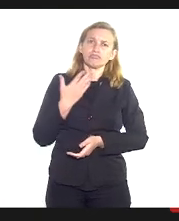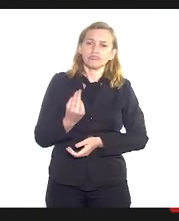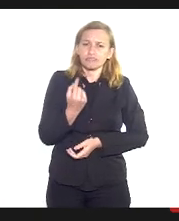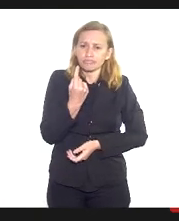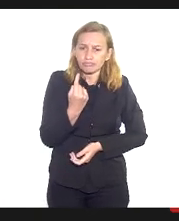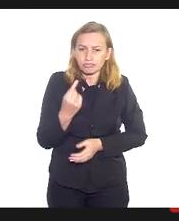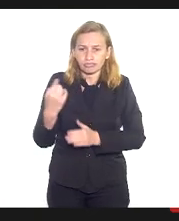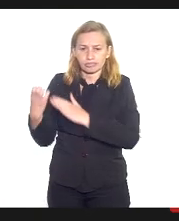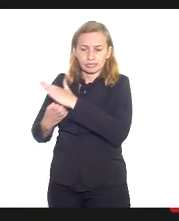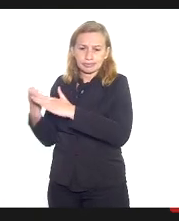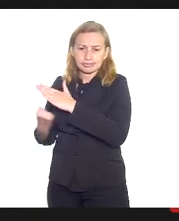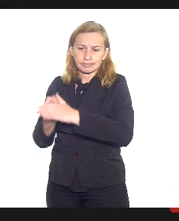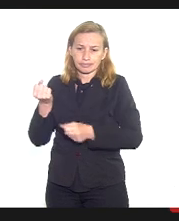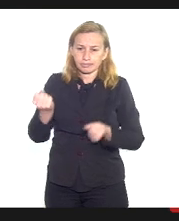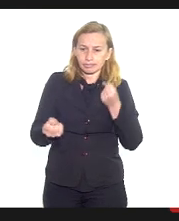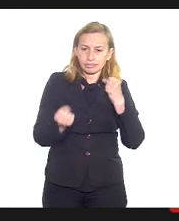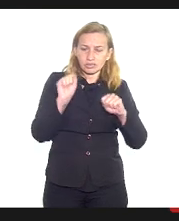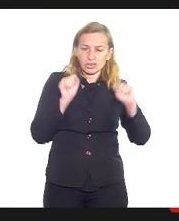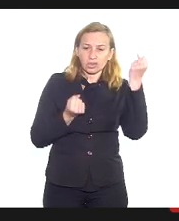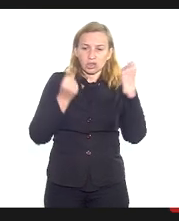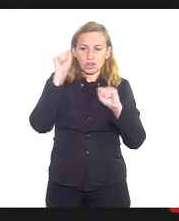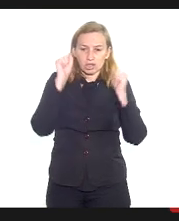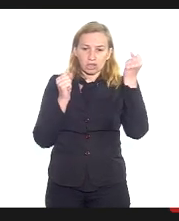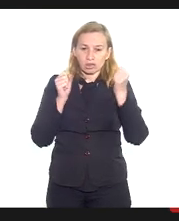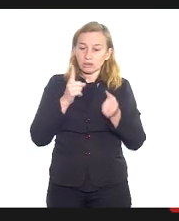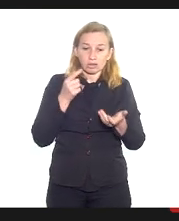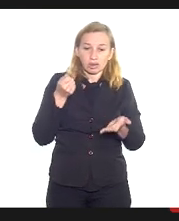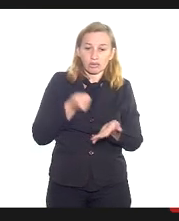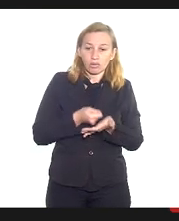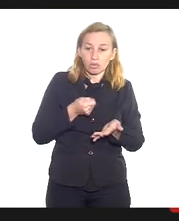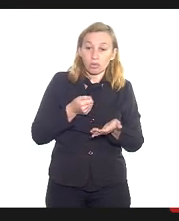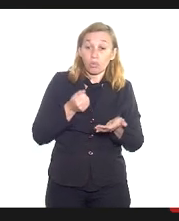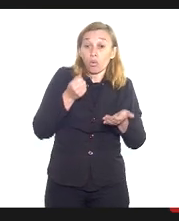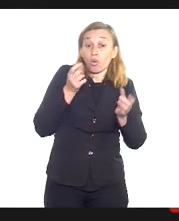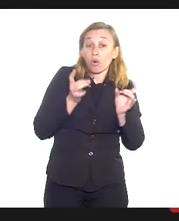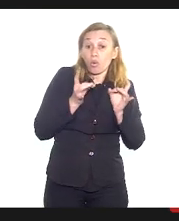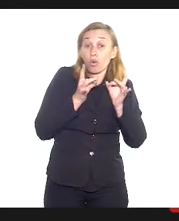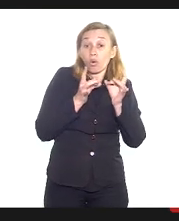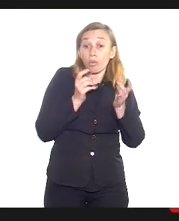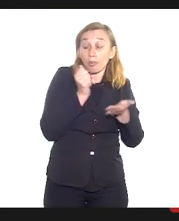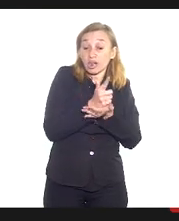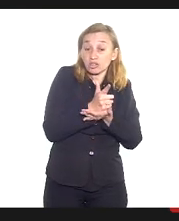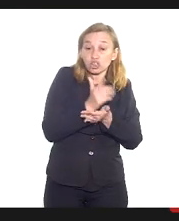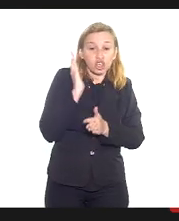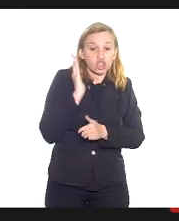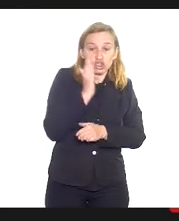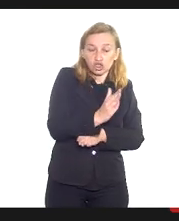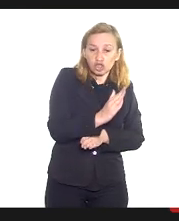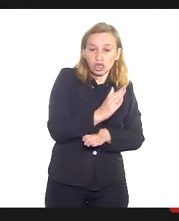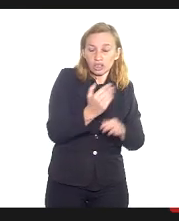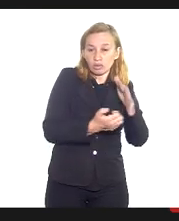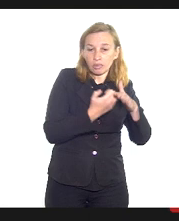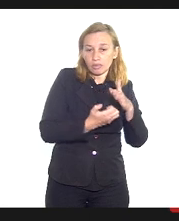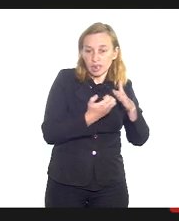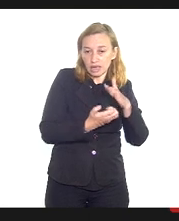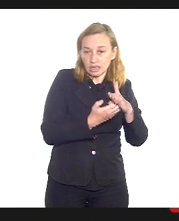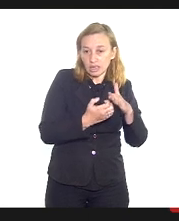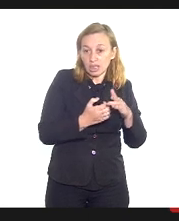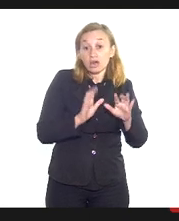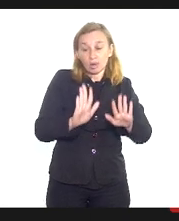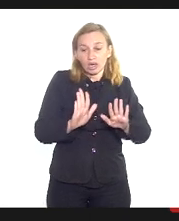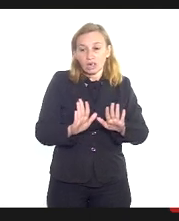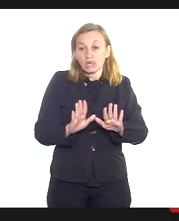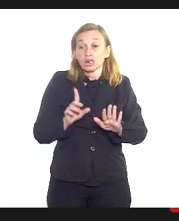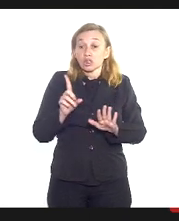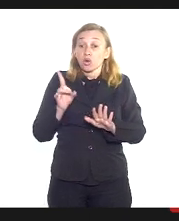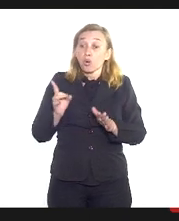empresa que era industrial não estava comprando diretamente do fornecedor, ou seja, o custo, né, lógico, é que seria menor o industrial